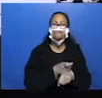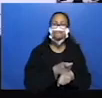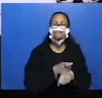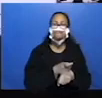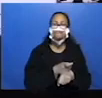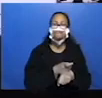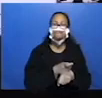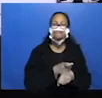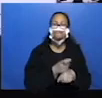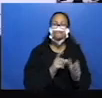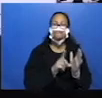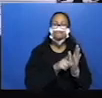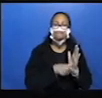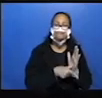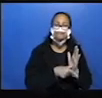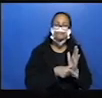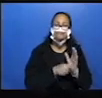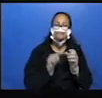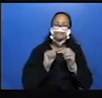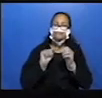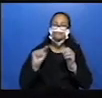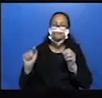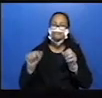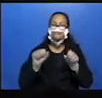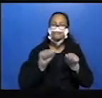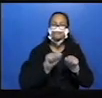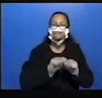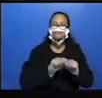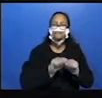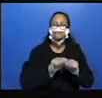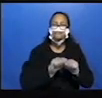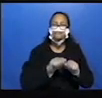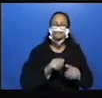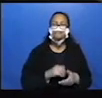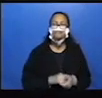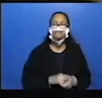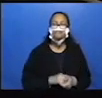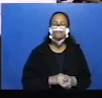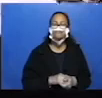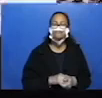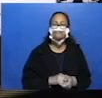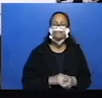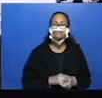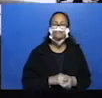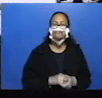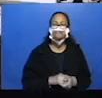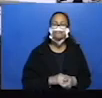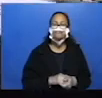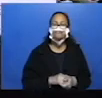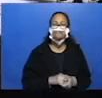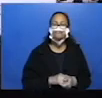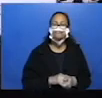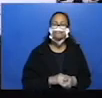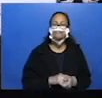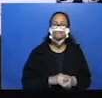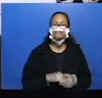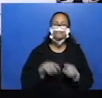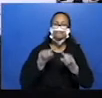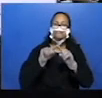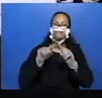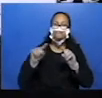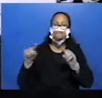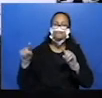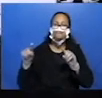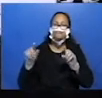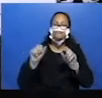pede depois para grifar os substantivos, tá certo? Então, aqui, ó, para grifar o